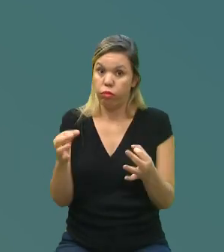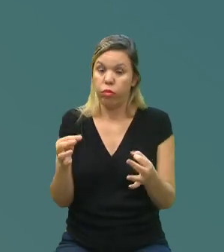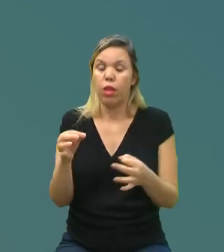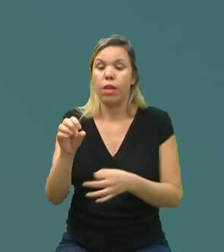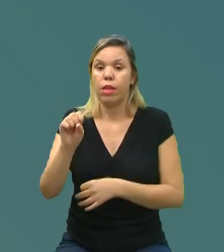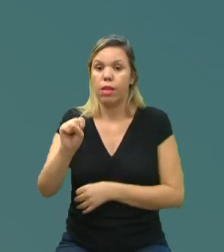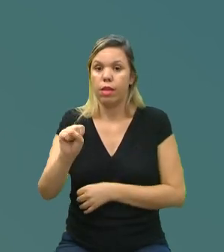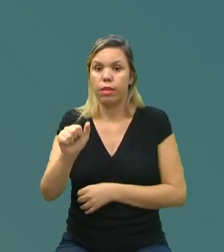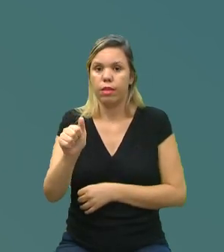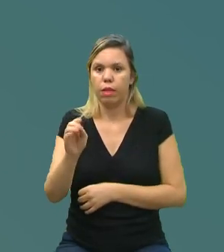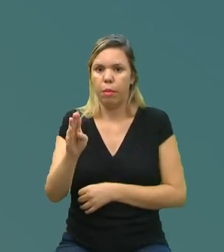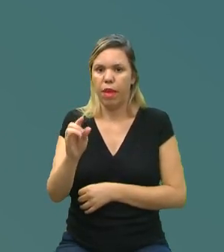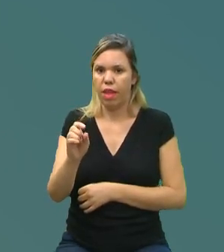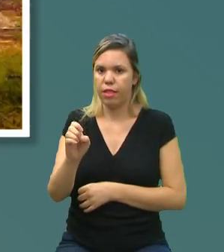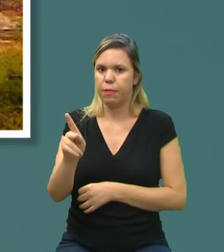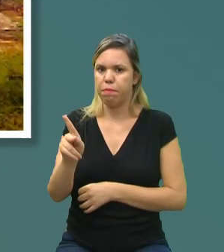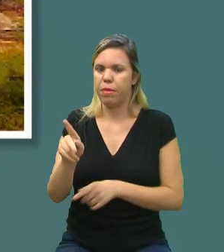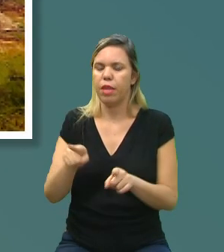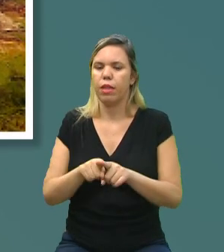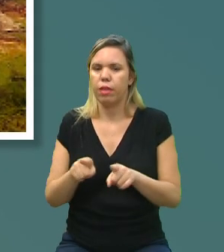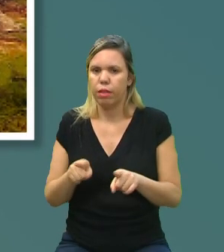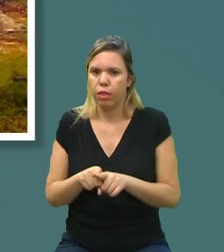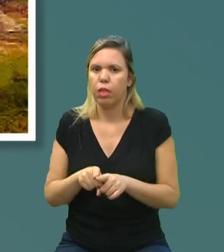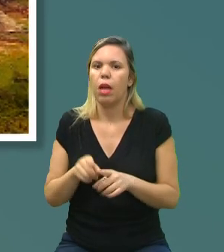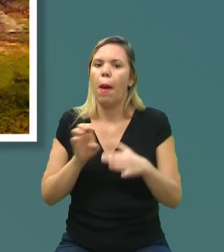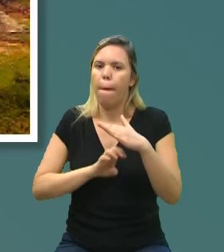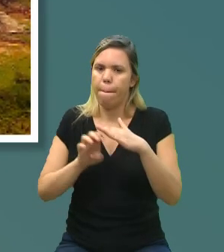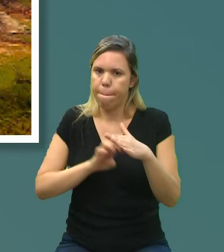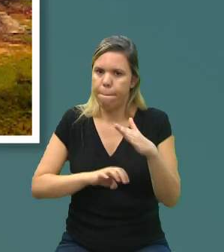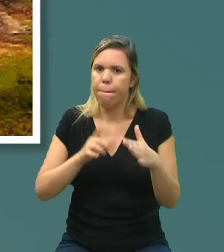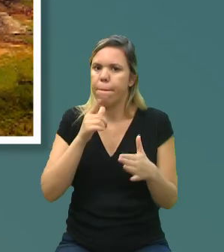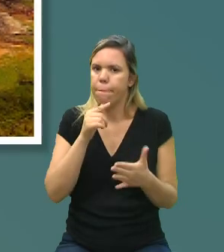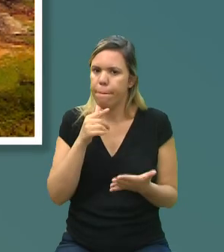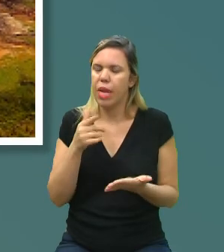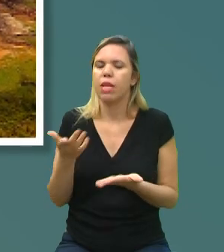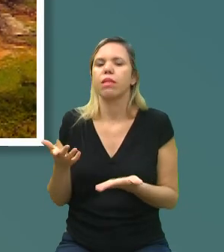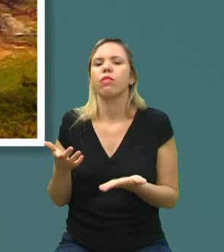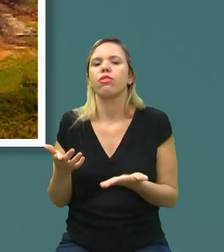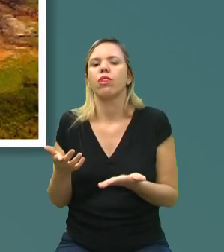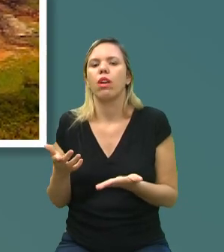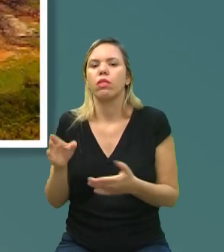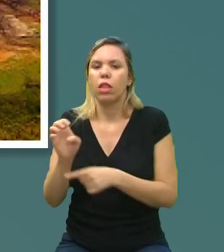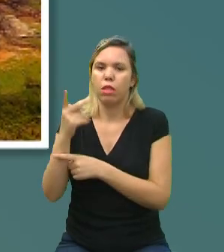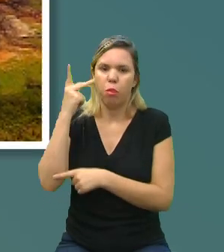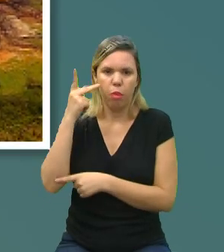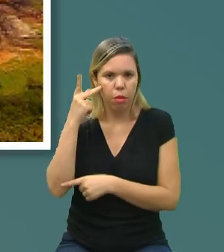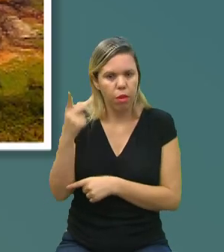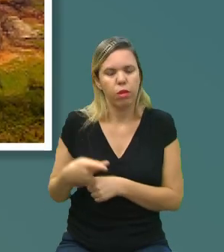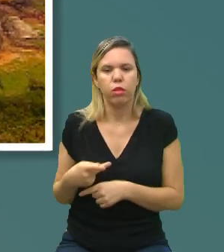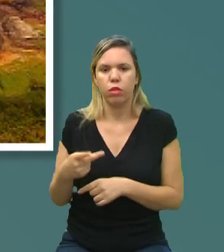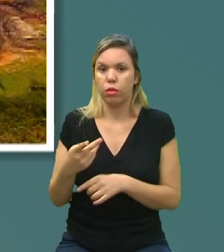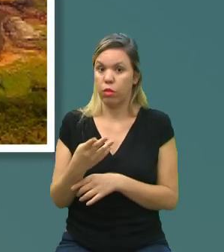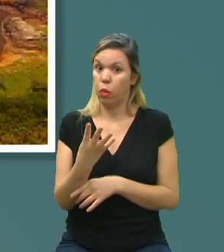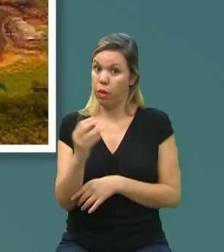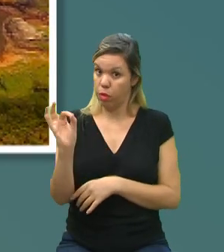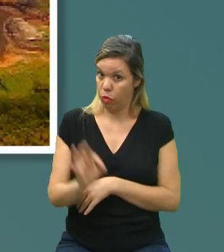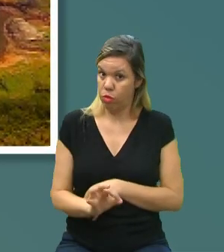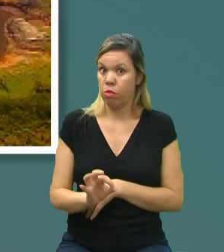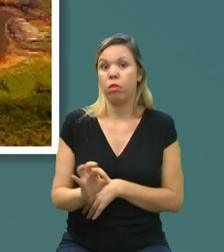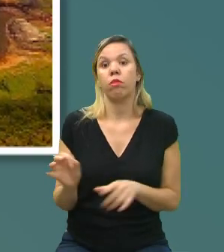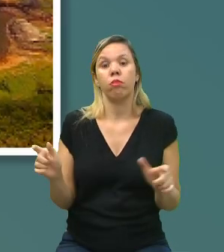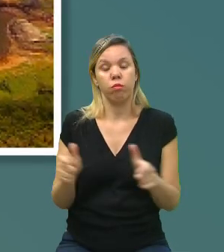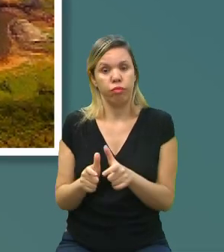Paulo. O estado de alerta, que é abaixo de 40%, reduz a quantidade de água que a Sabesp pode retirar